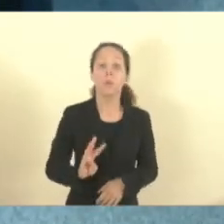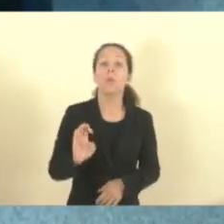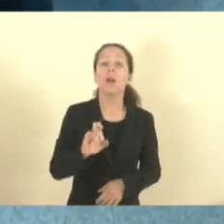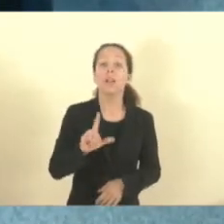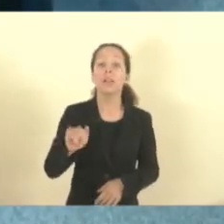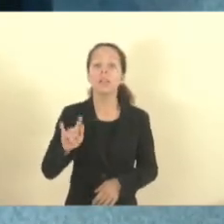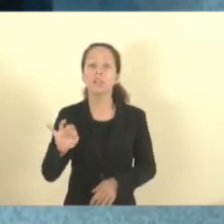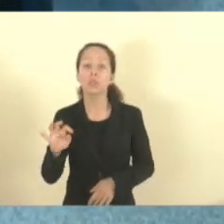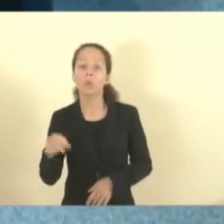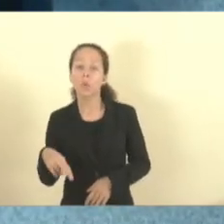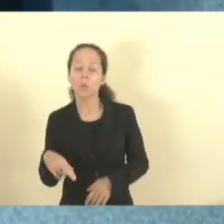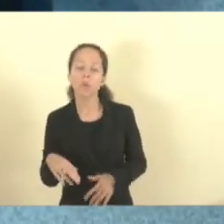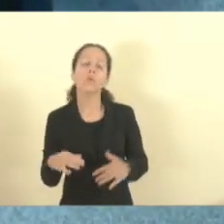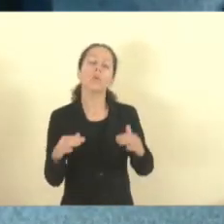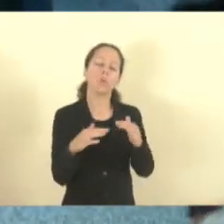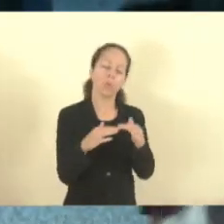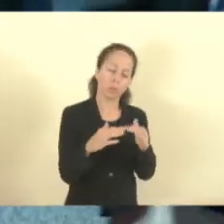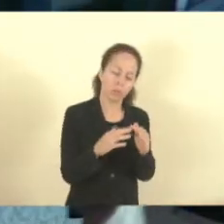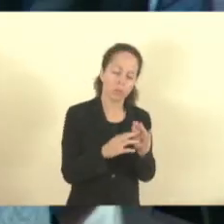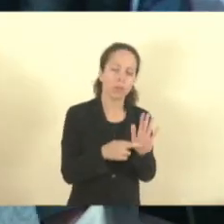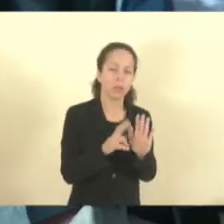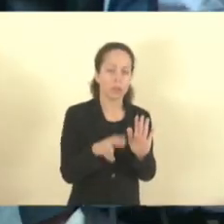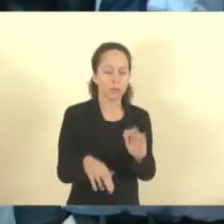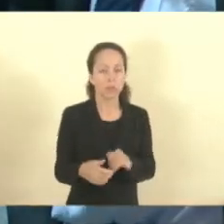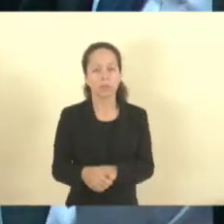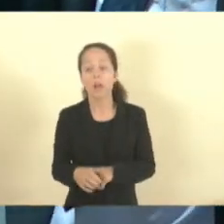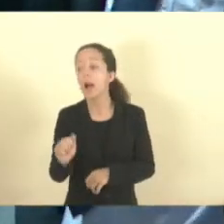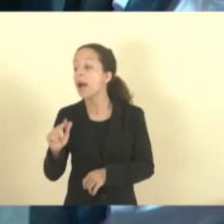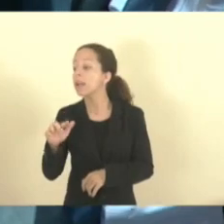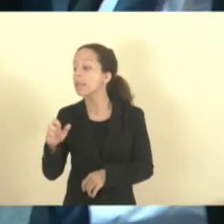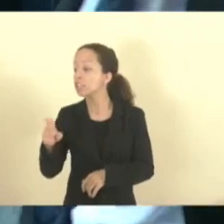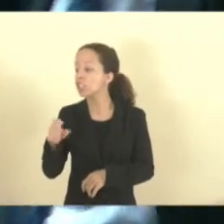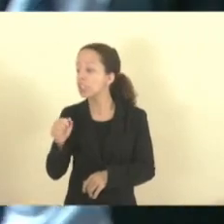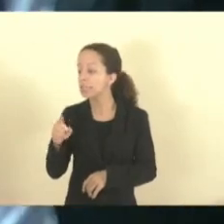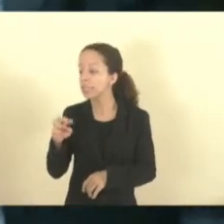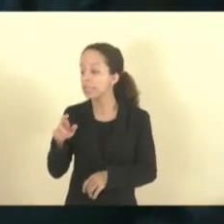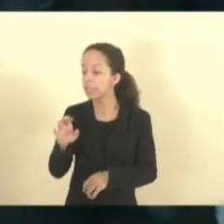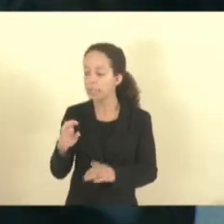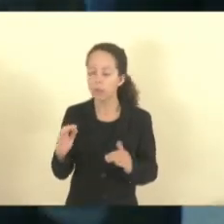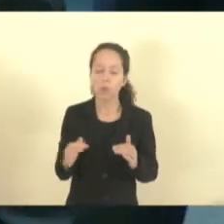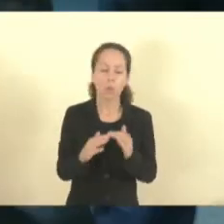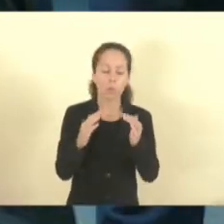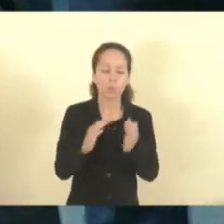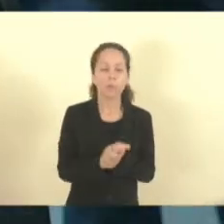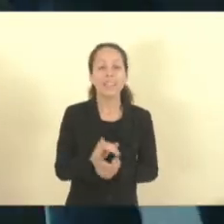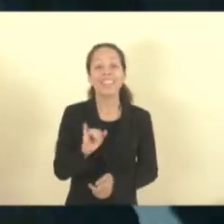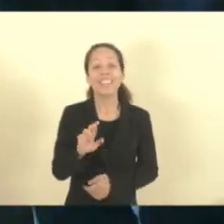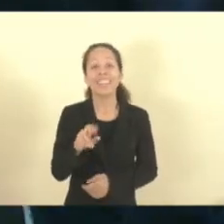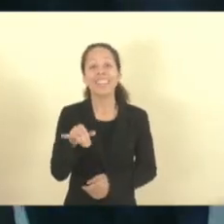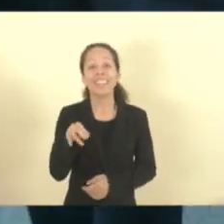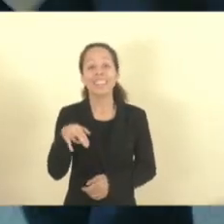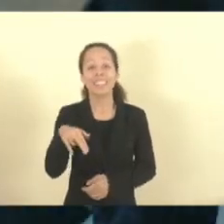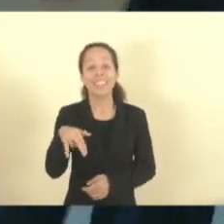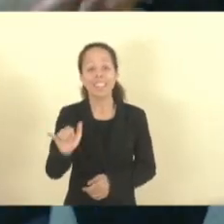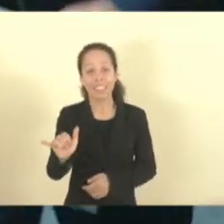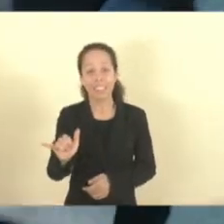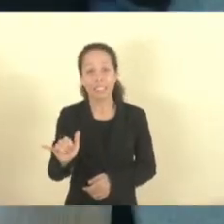Calegari, com o relator. Deputado Alexandre Chambinho, com o relator. Deputada Irine Lopes, da Comissão de